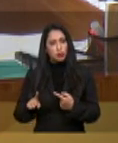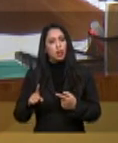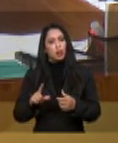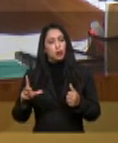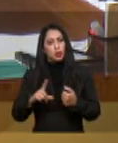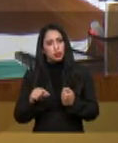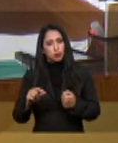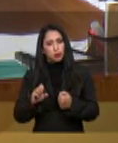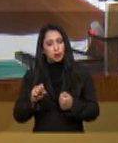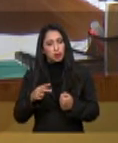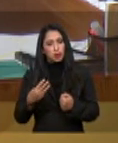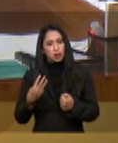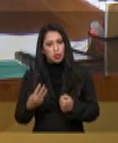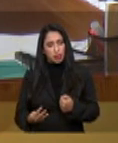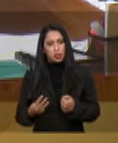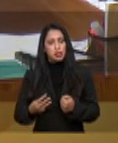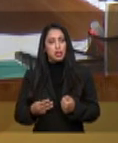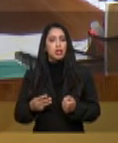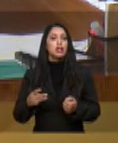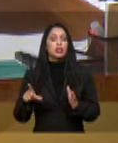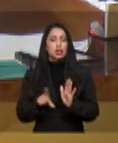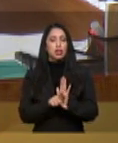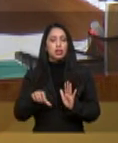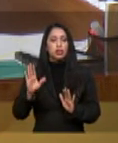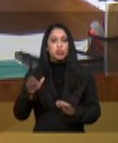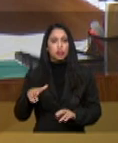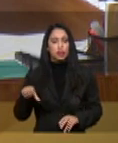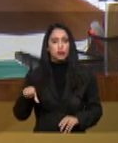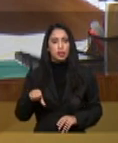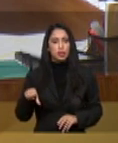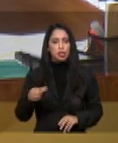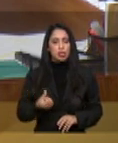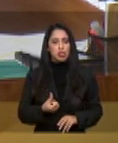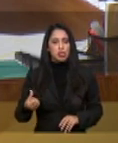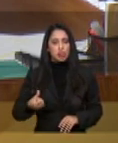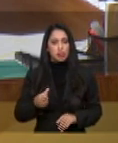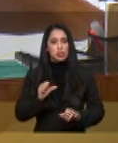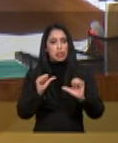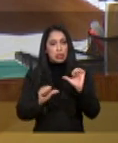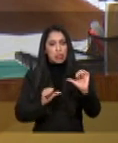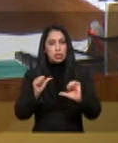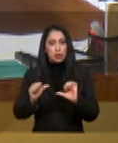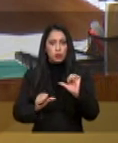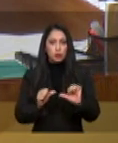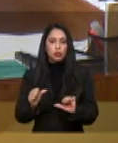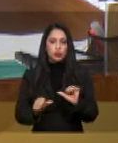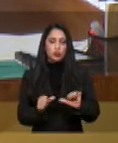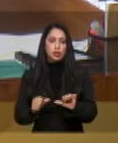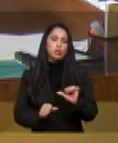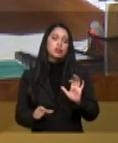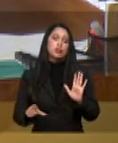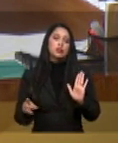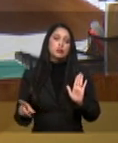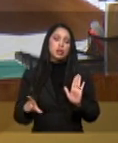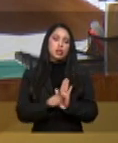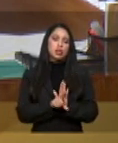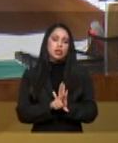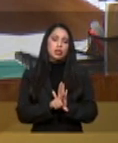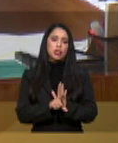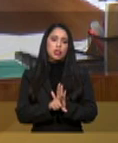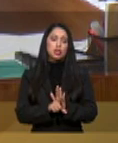Lei 9.430, de 96, presentes as modificações introduzidas pela Lei 2.350,